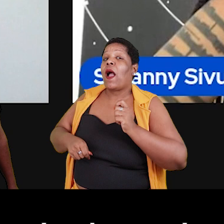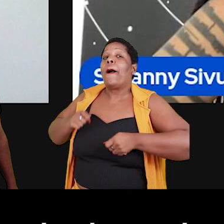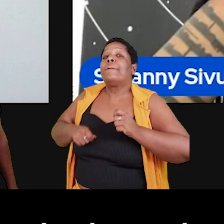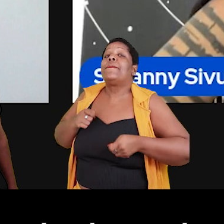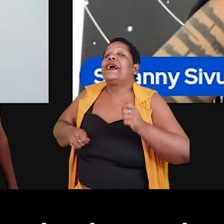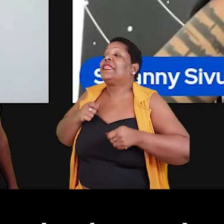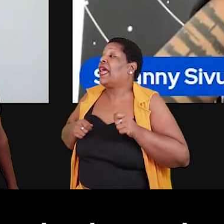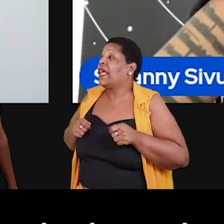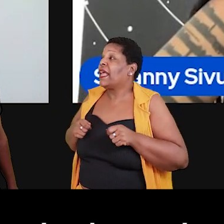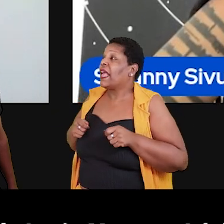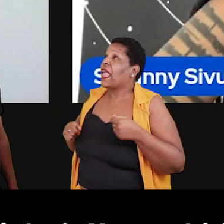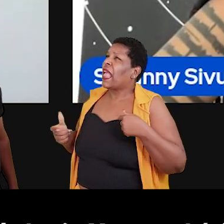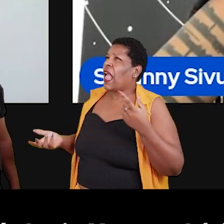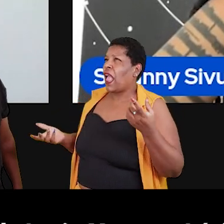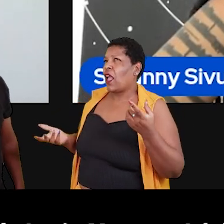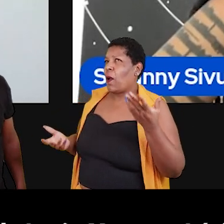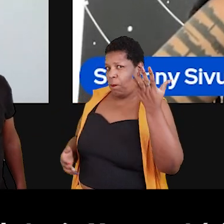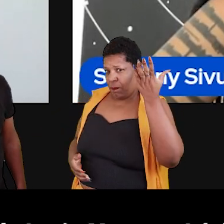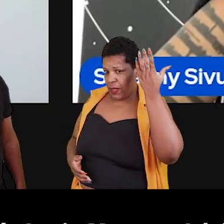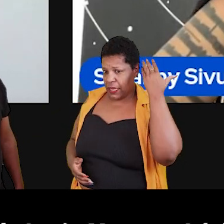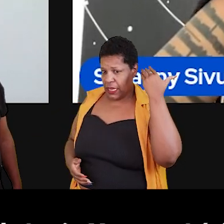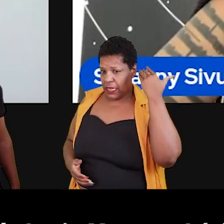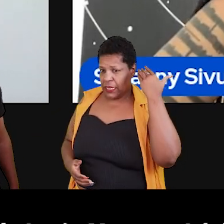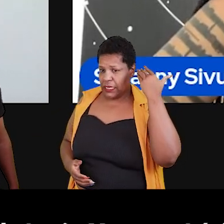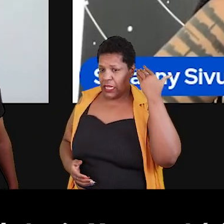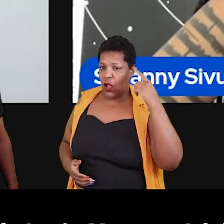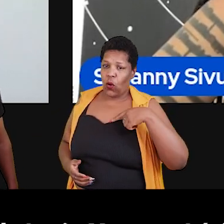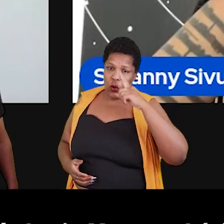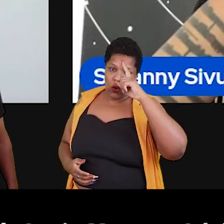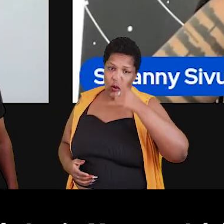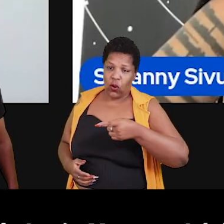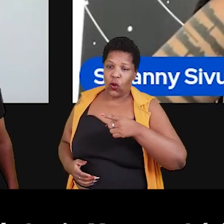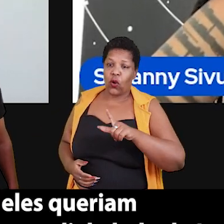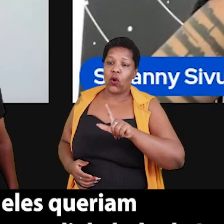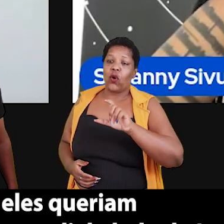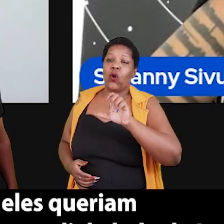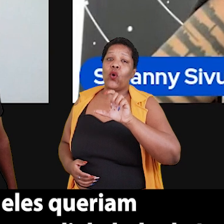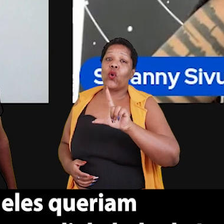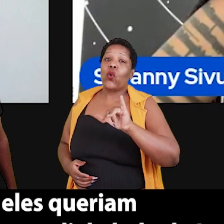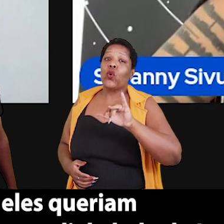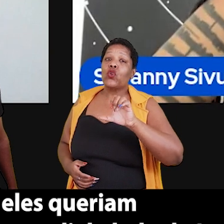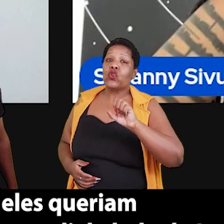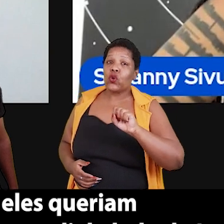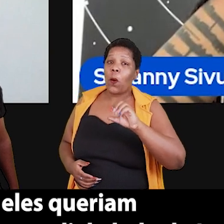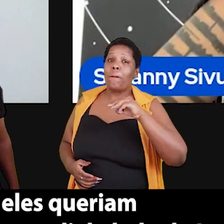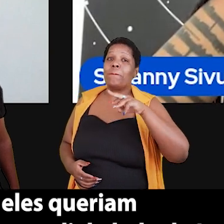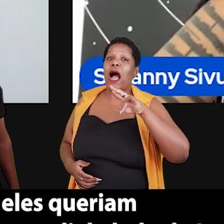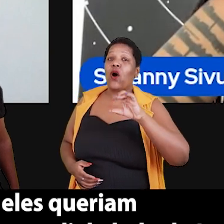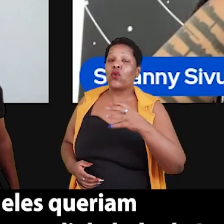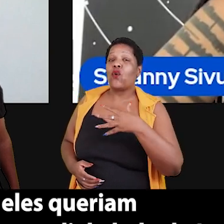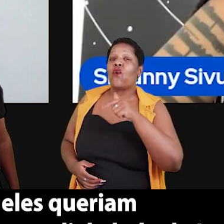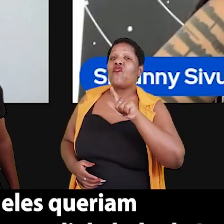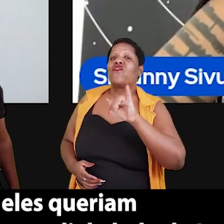para ser uma banda que seria comandada pelo Lúcio Mauro Filho, e eles